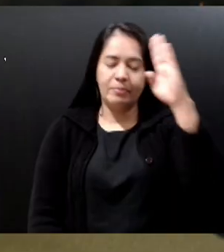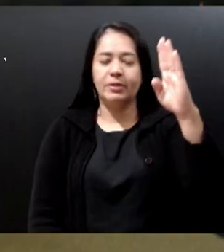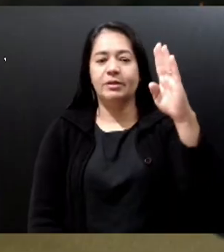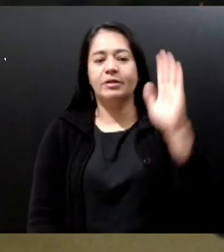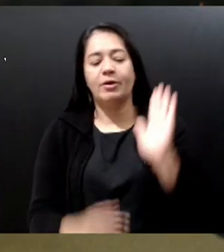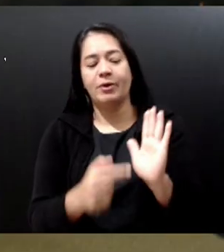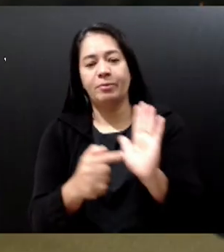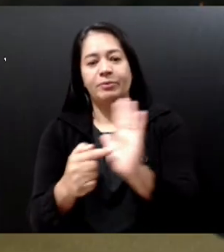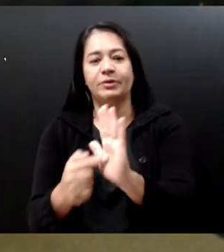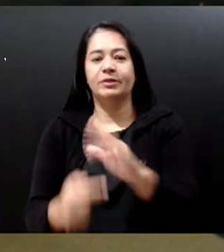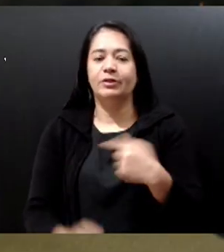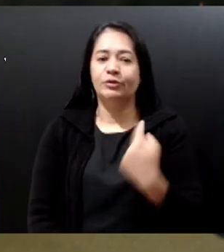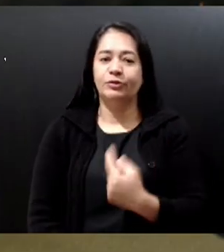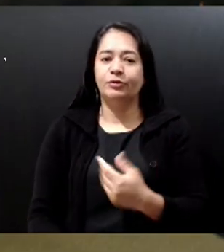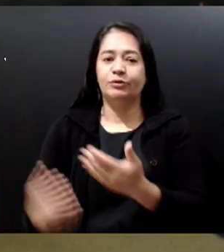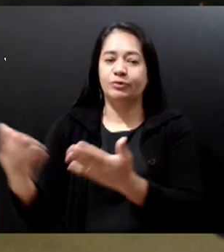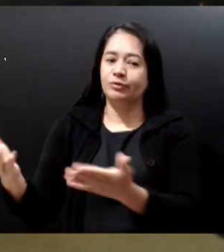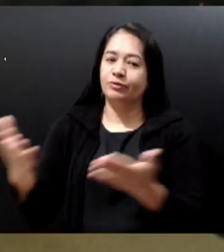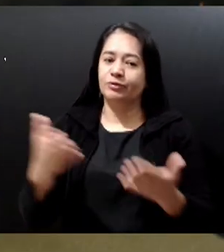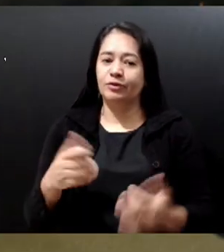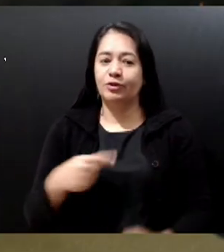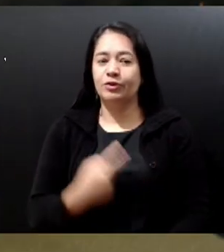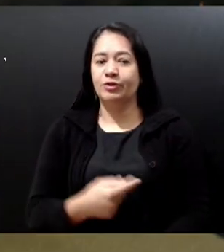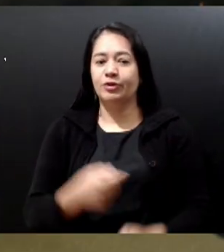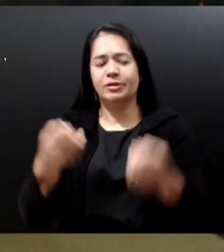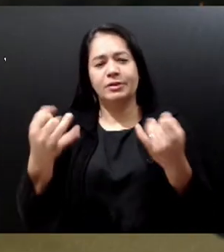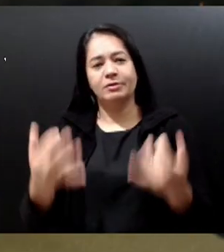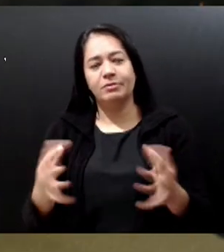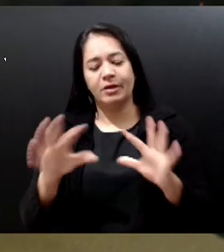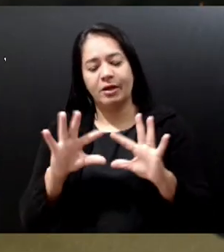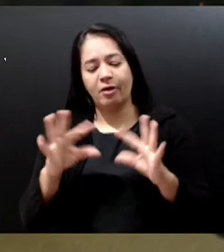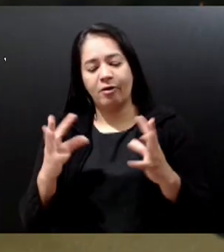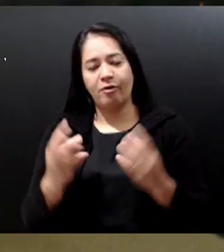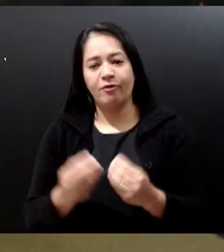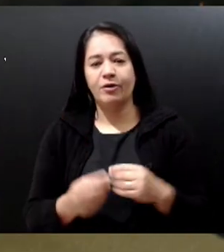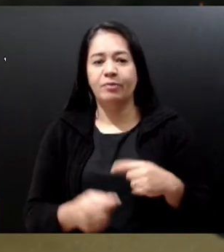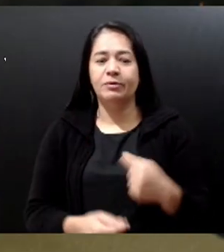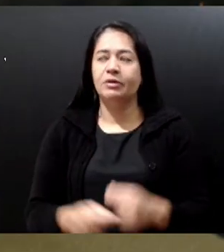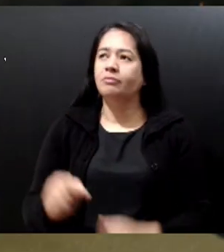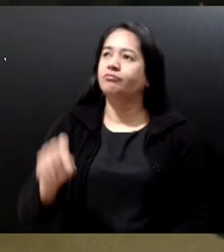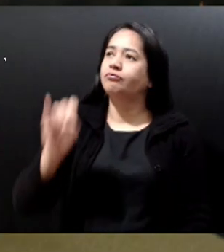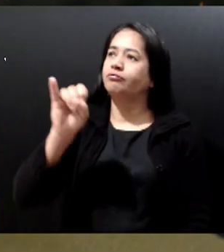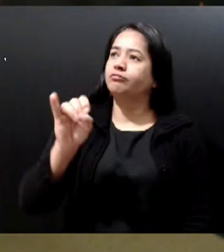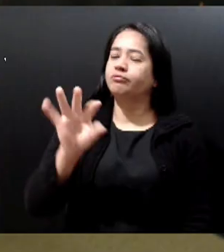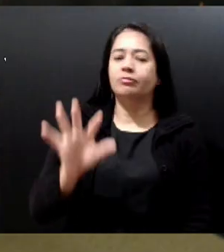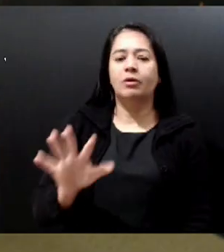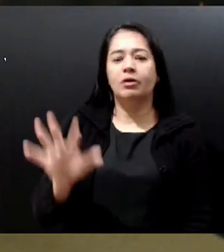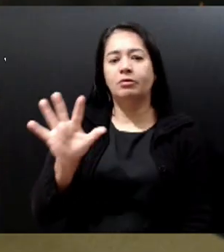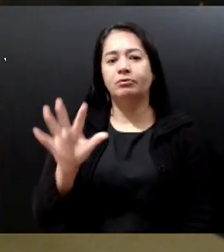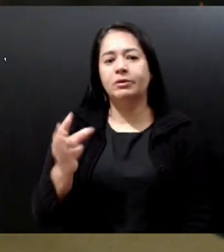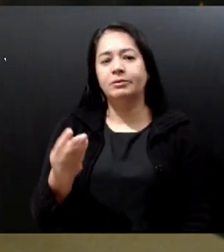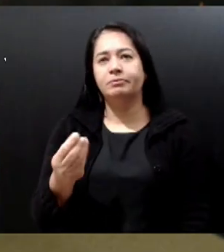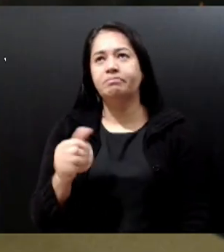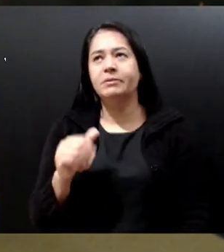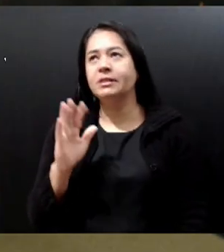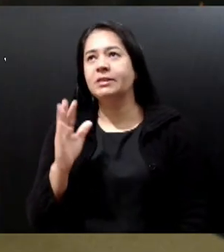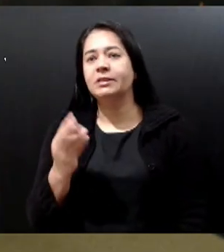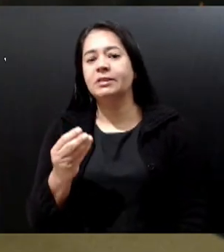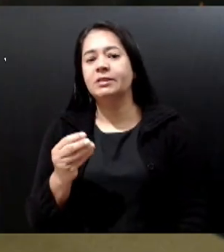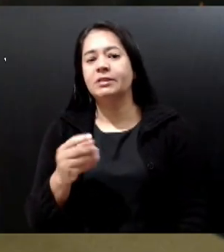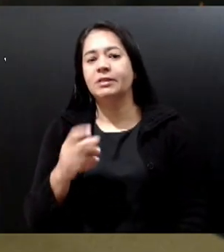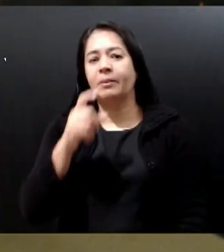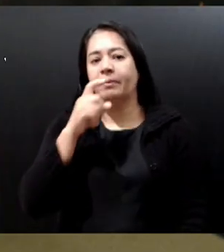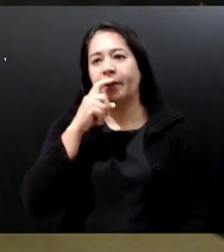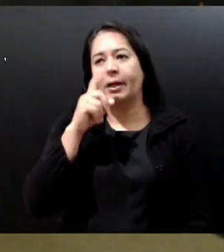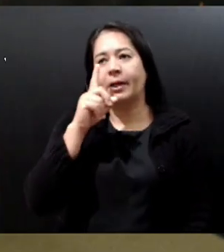convidados. Quando a gente fala em família, por muito tempo, a imagem mas era assim de pai, mães e filhos, mas